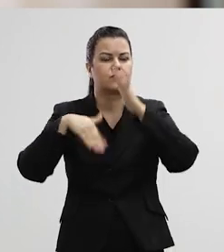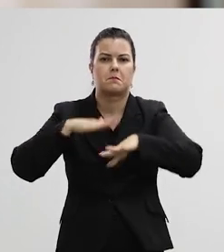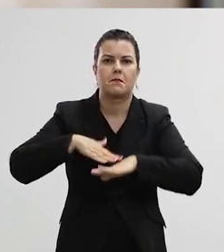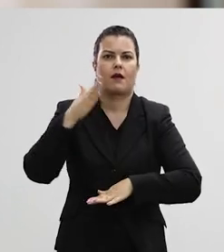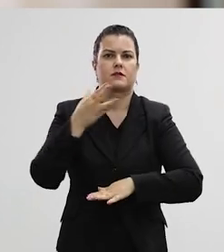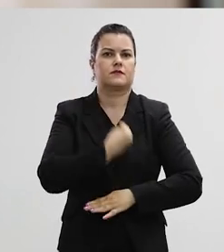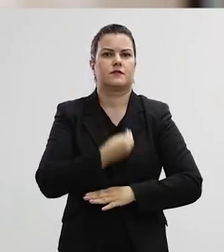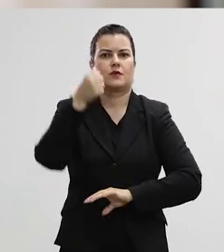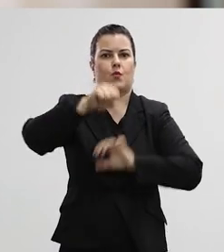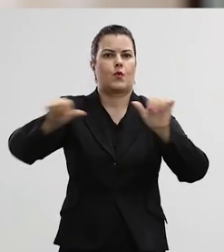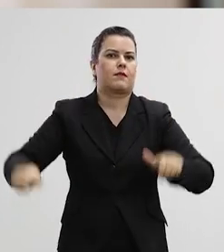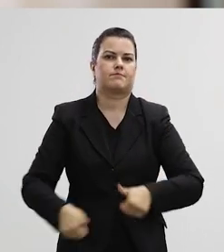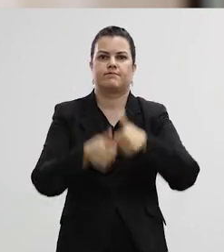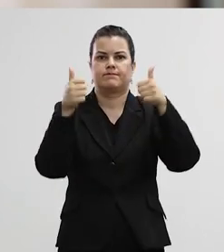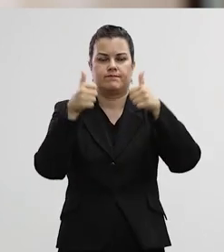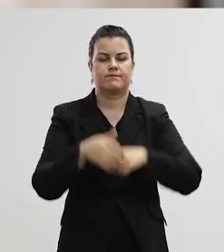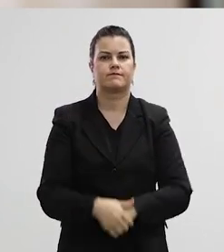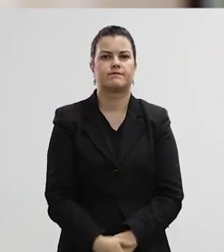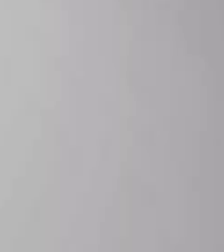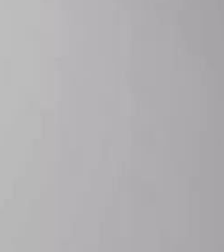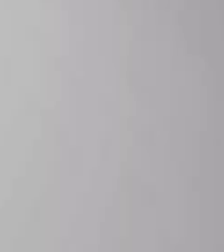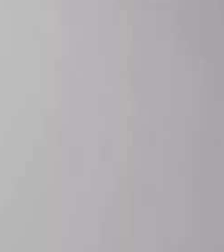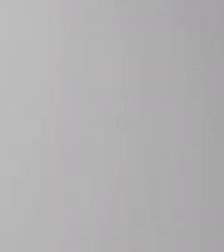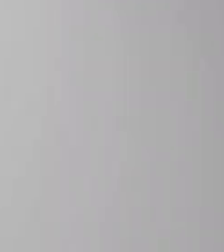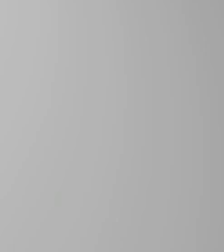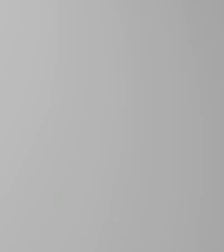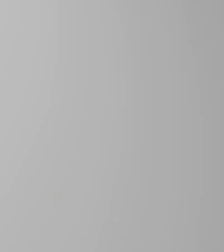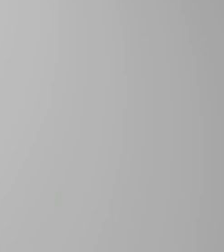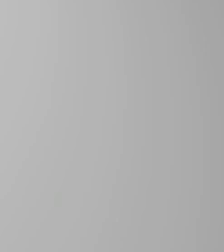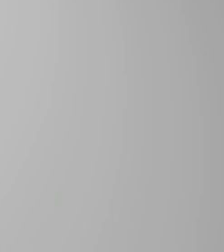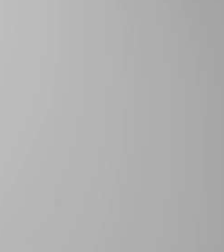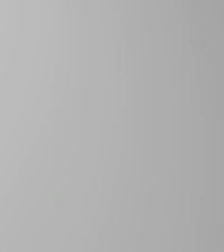emprego com mais desenvolvimento e qualidade de vida